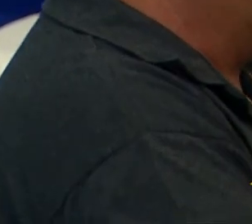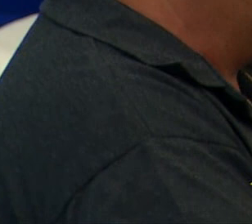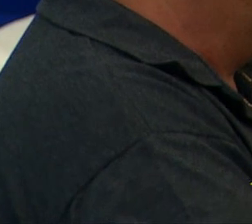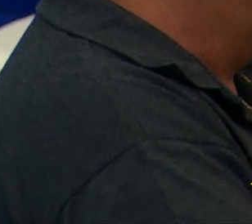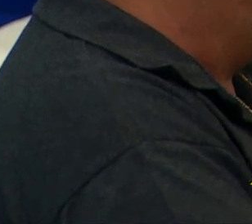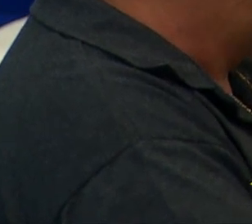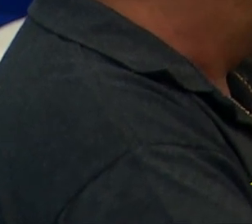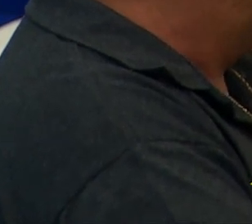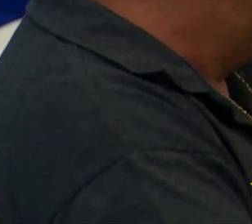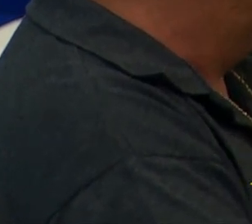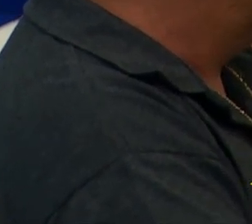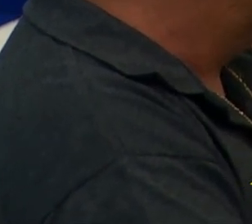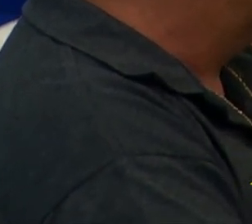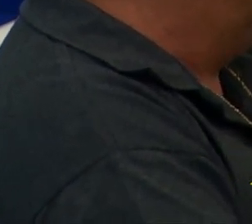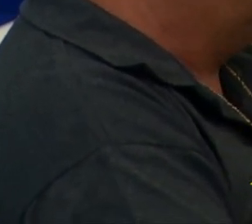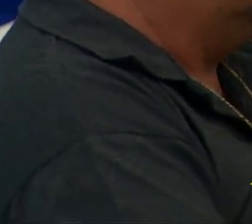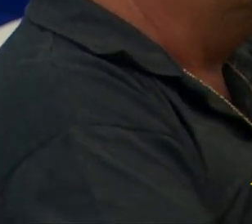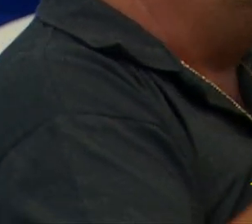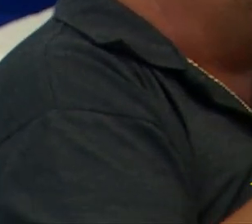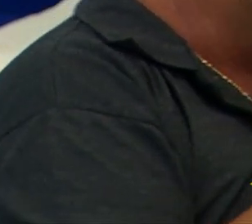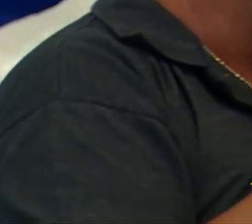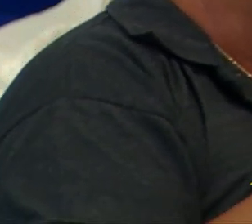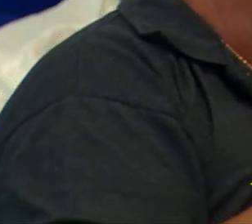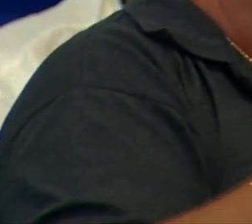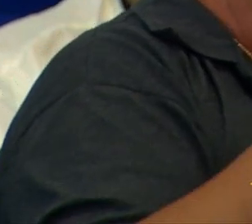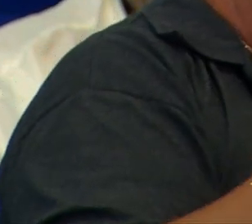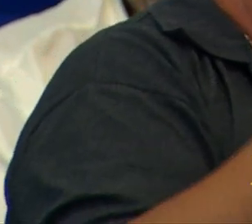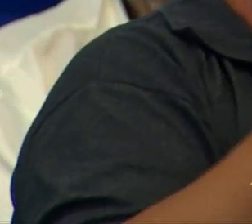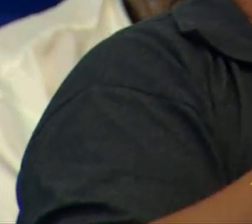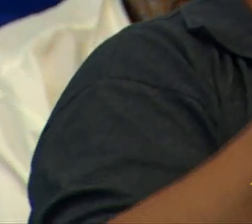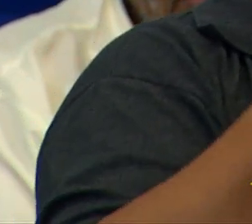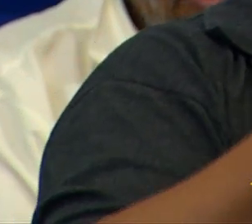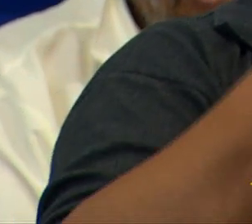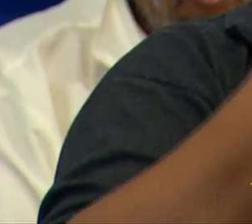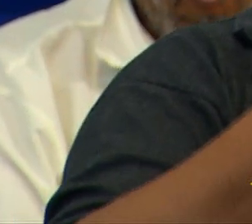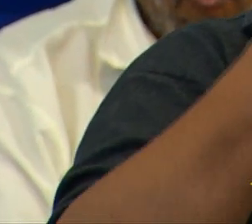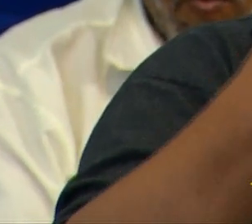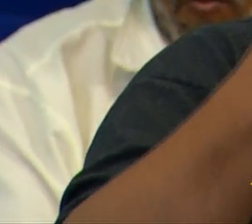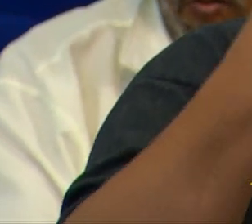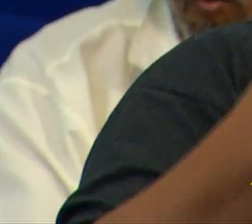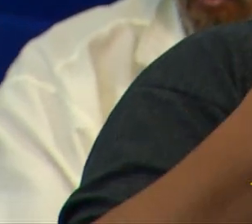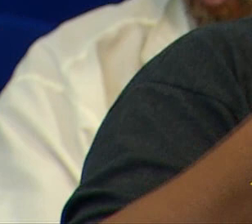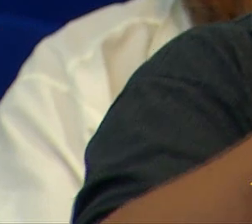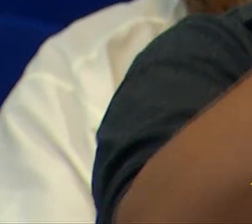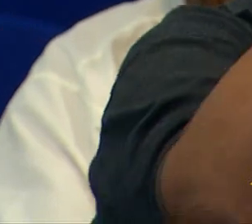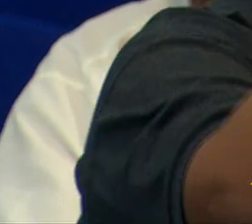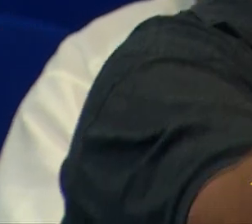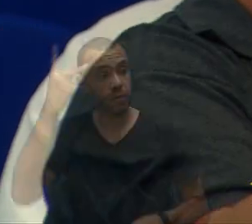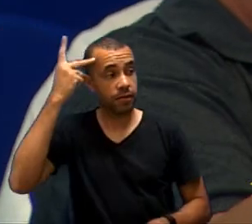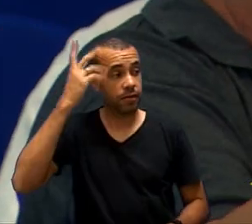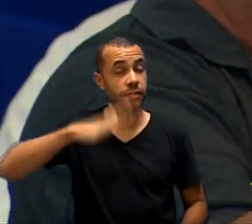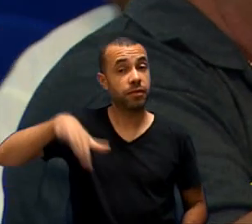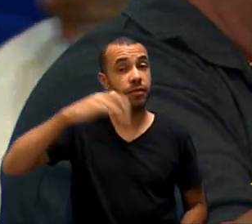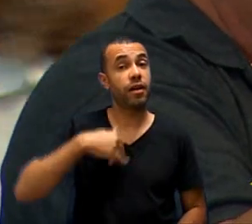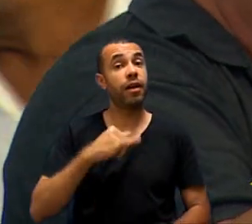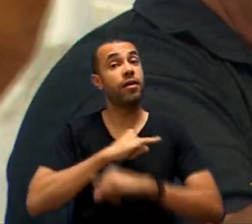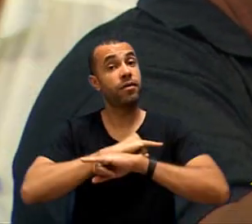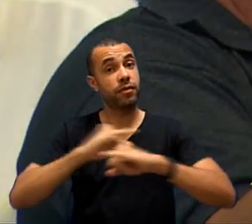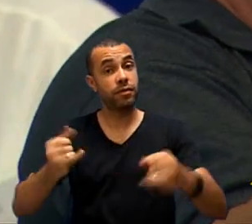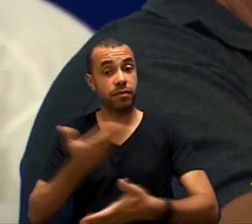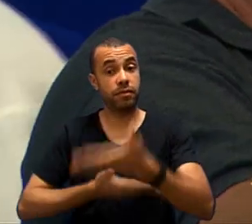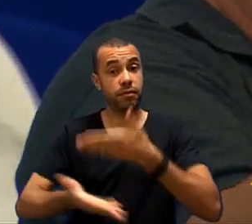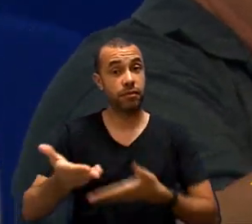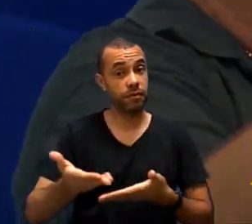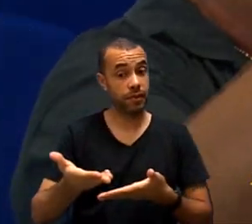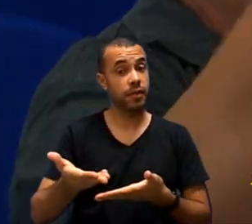um parecer do Tribunal de Contas que o sindicato pediu, e o Tribunal de Contas do Estado de São Paulo disse que esse repasse